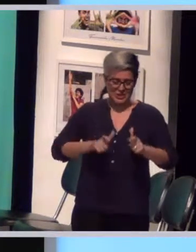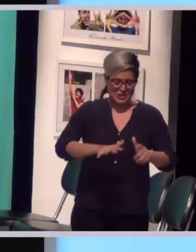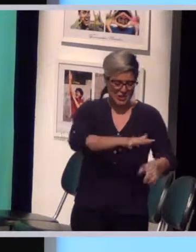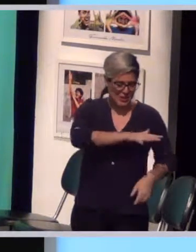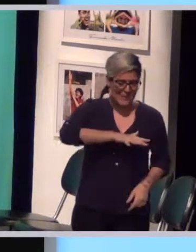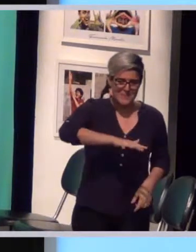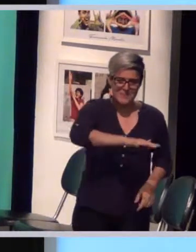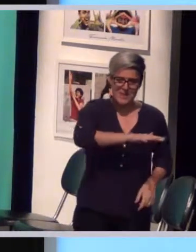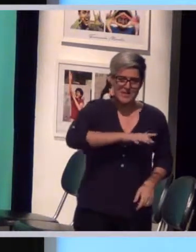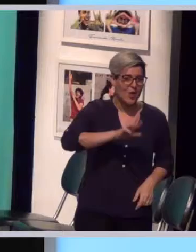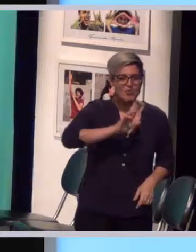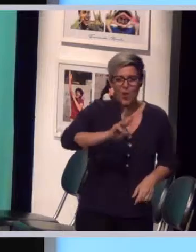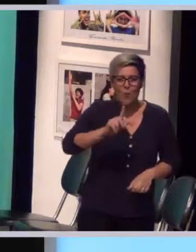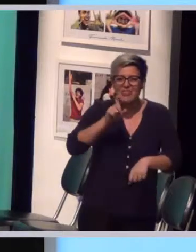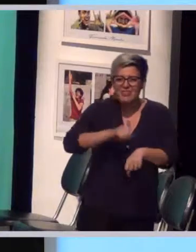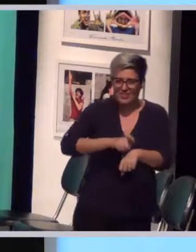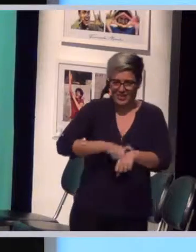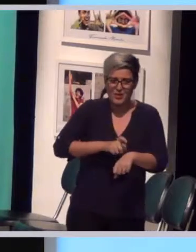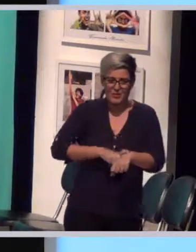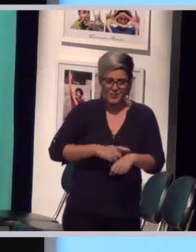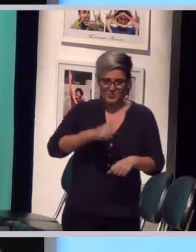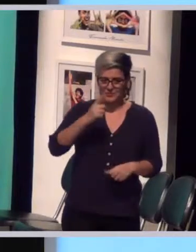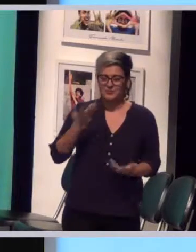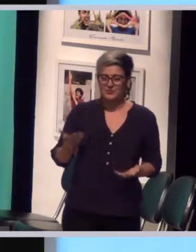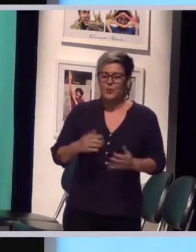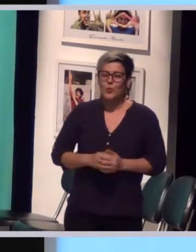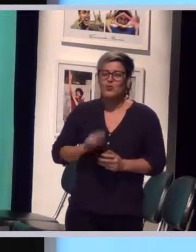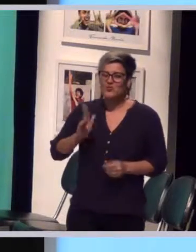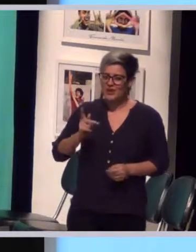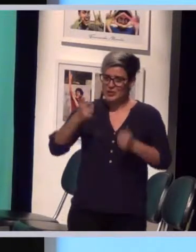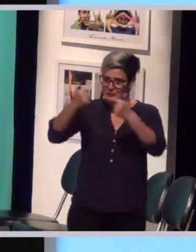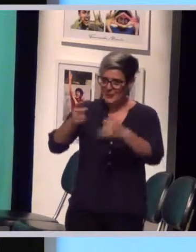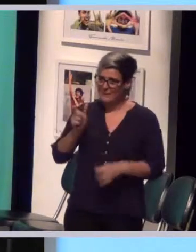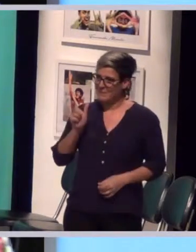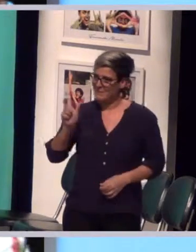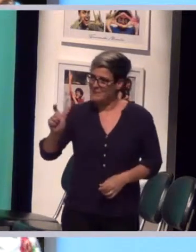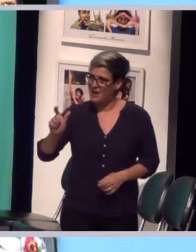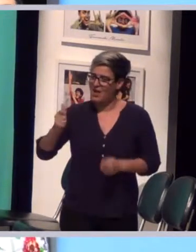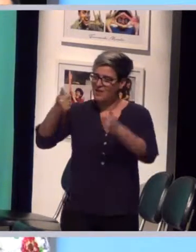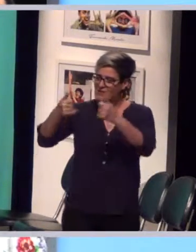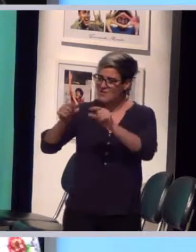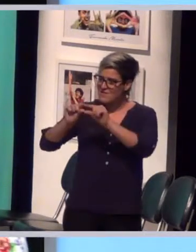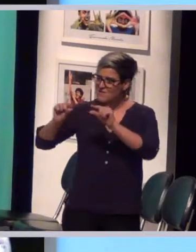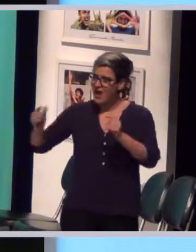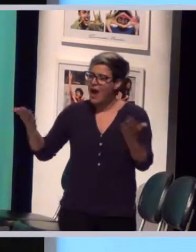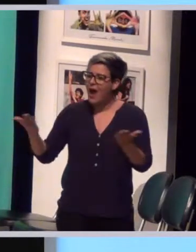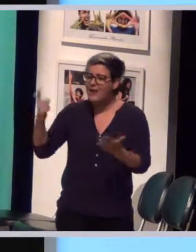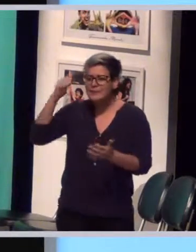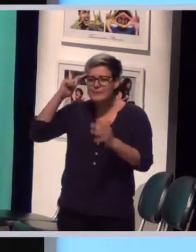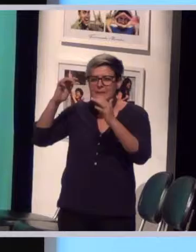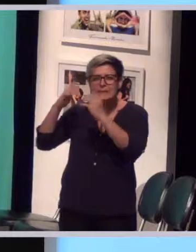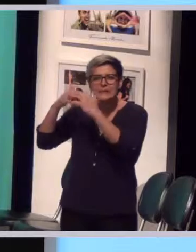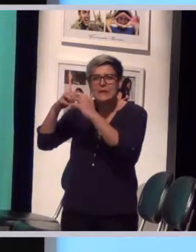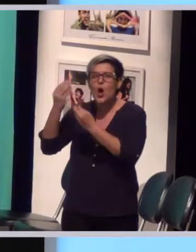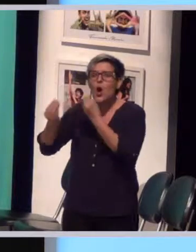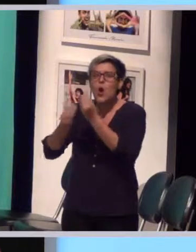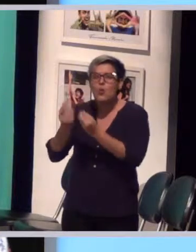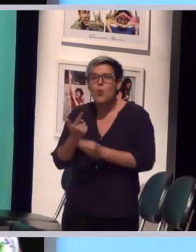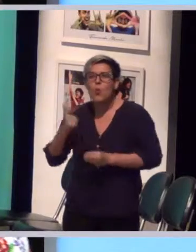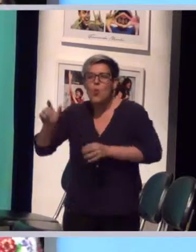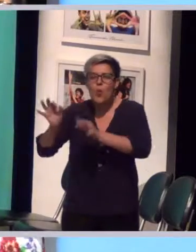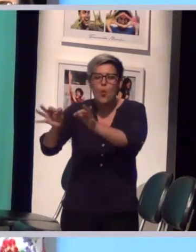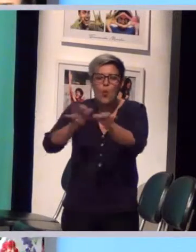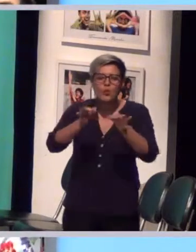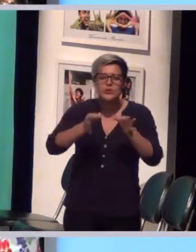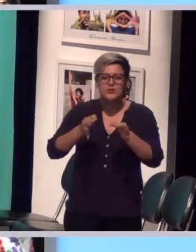espacial, né? E não temporal. Então, falei de palavra, falei de frase, e vamos pensar assim, em uma outra forma da organização